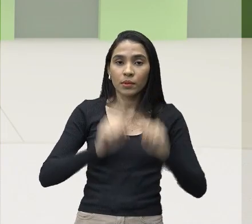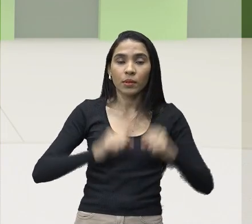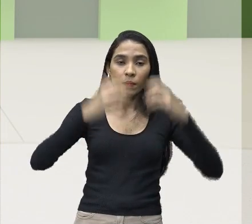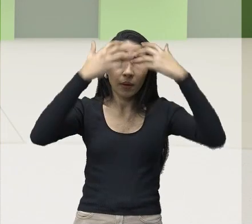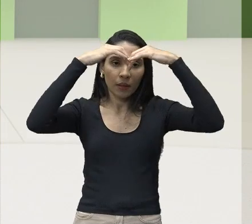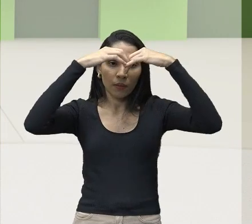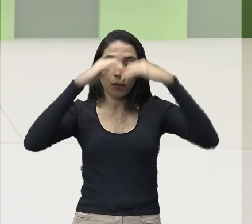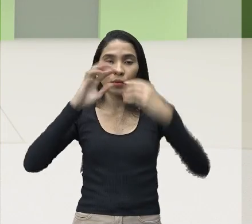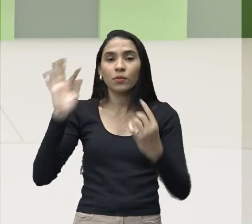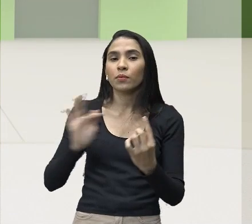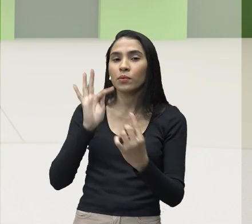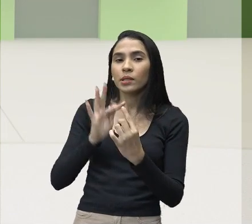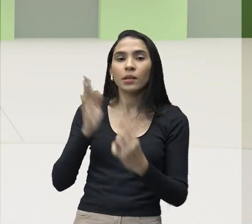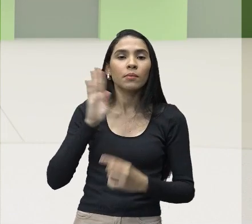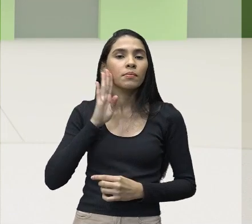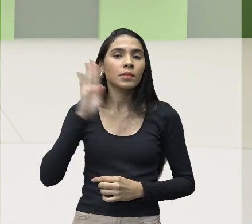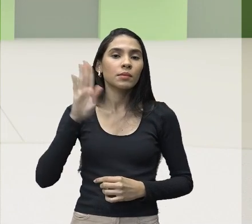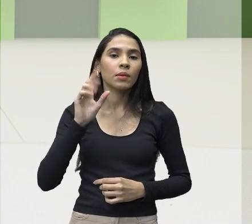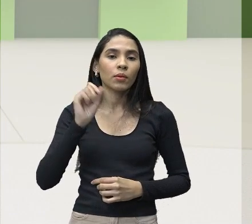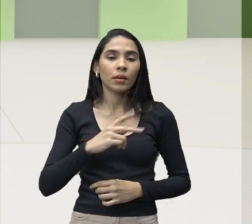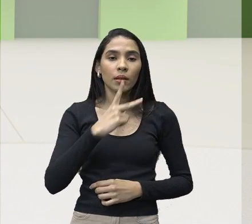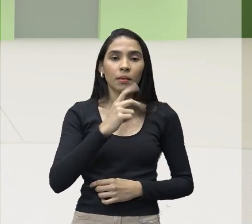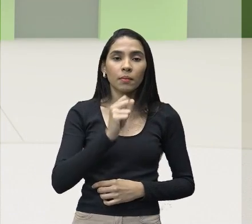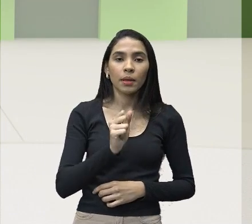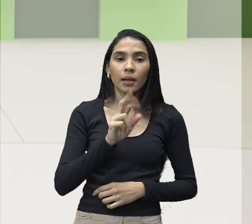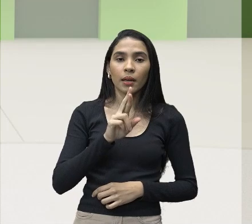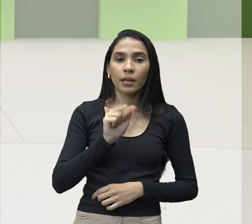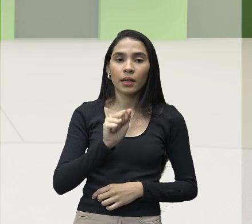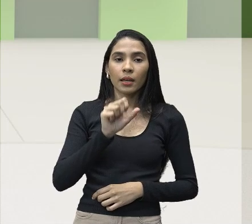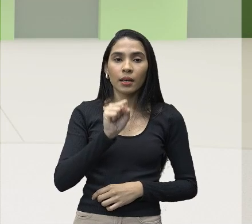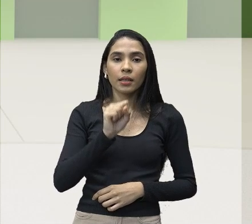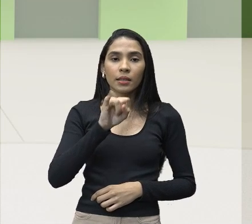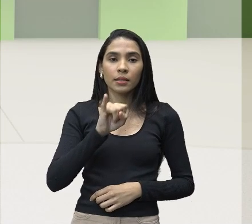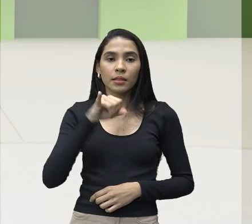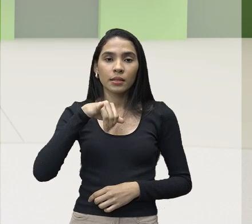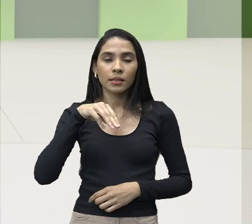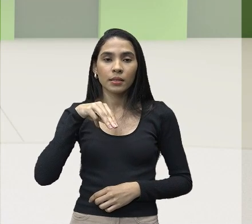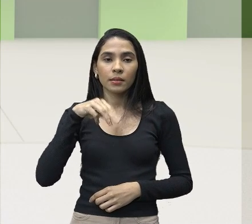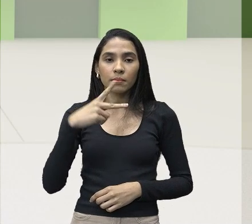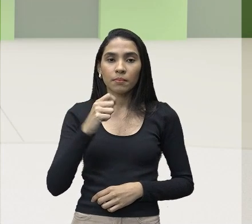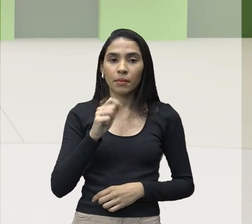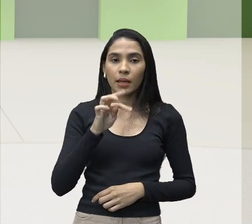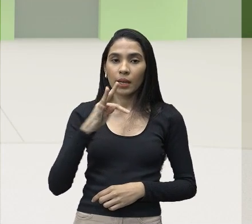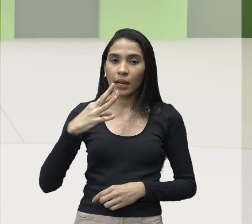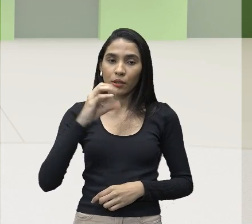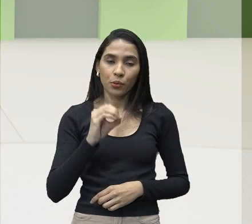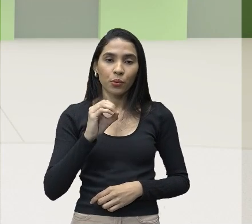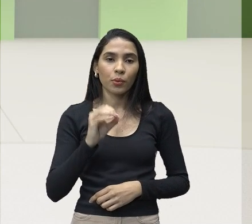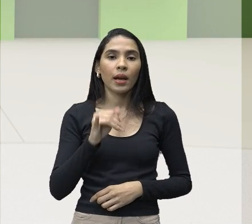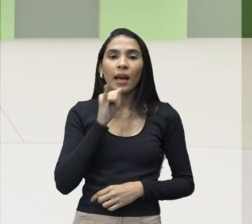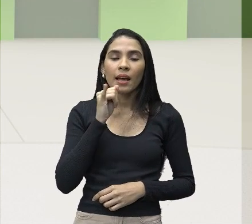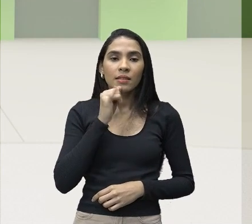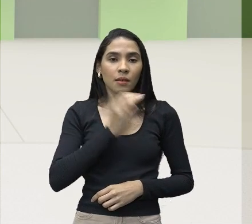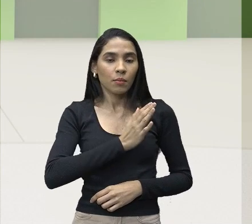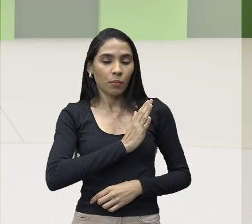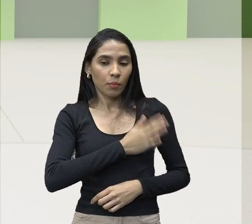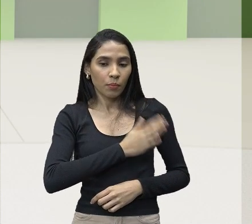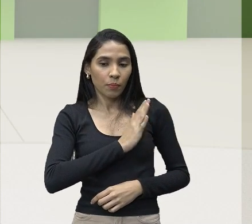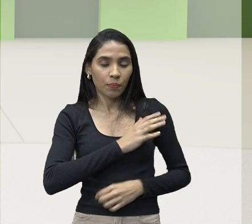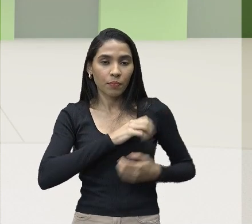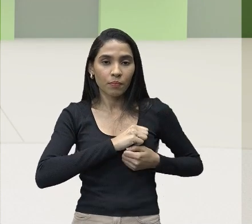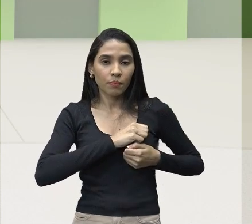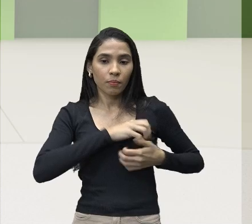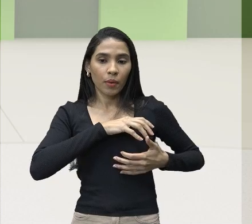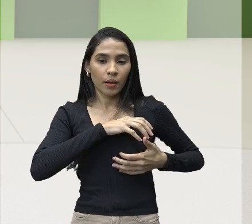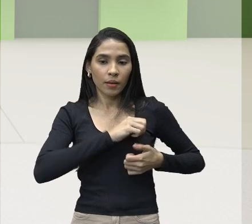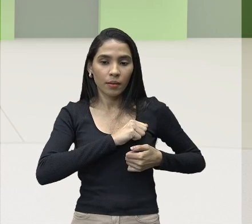a função, por exemplo, parasimpático. Parasimpático, quando a gente fala aqui do batimento cardíaco, é